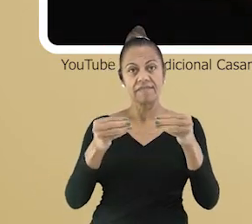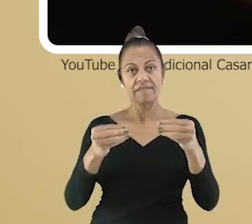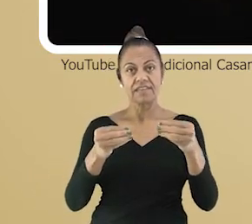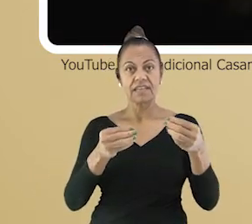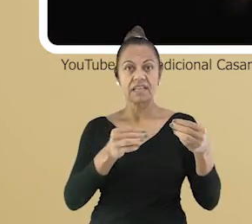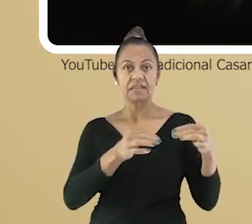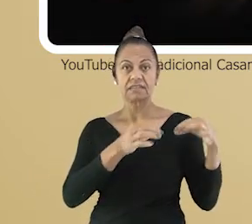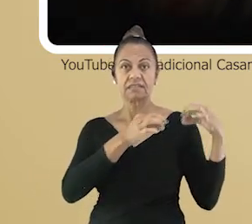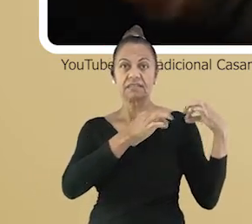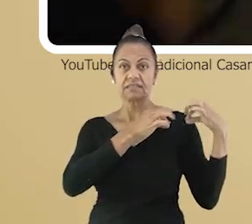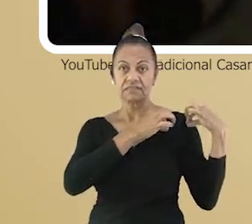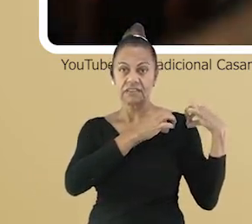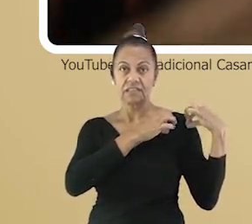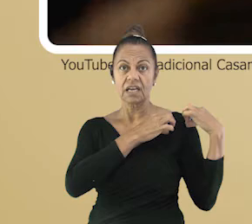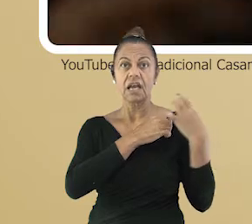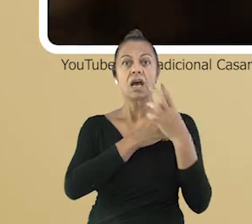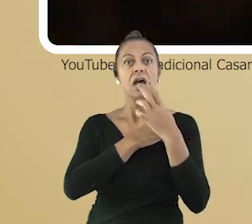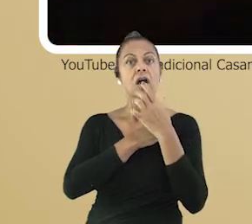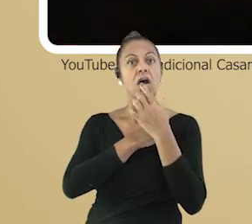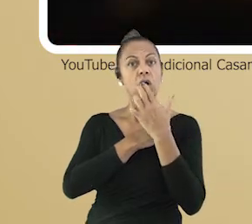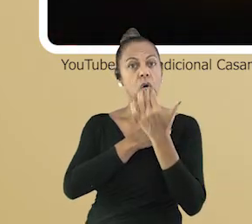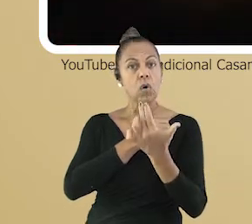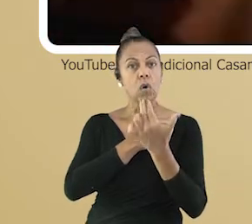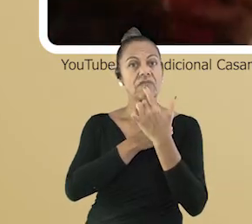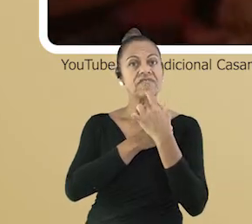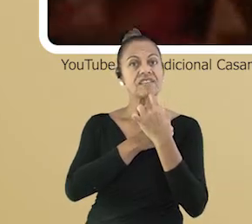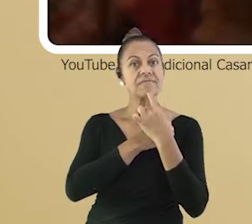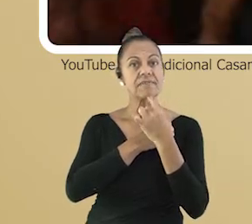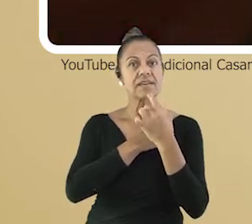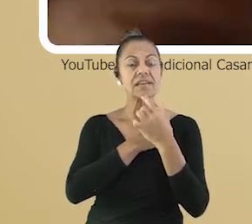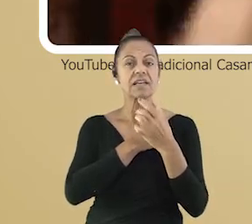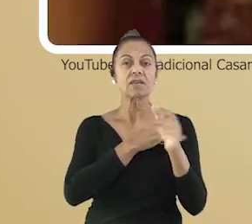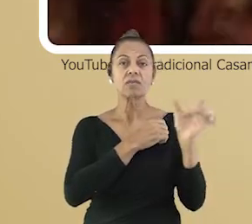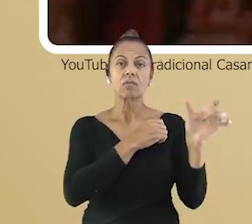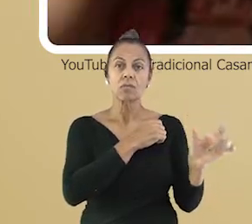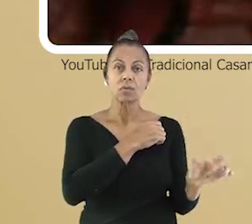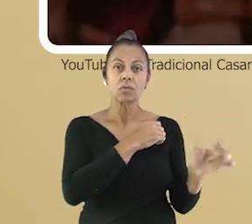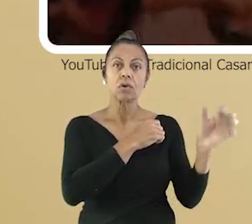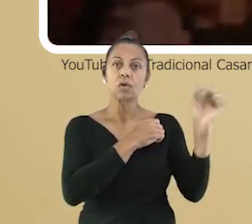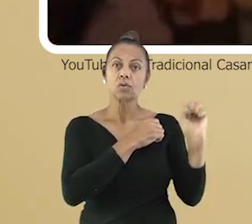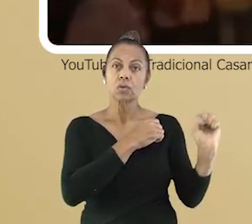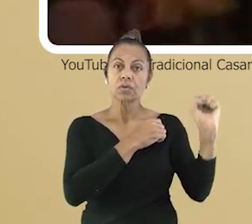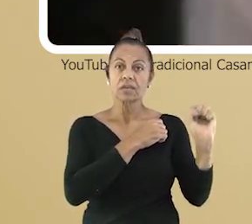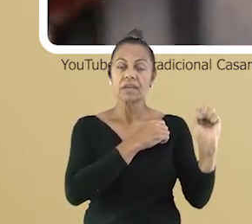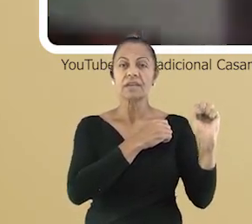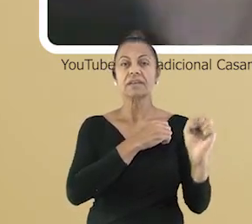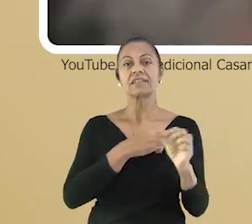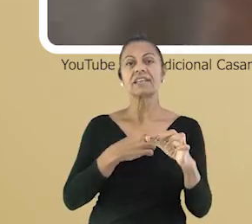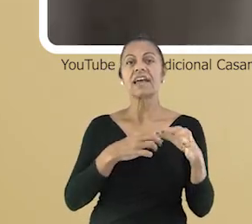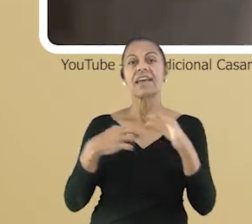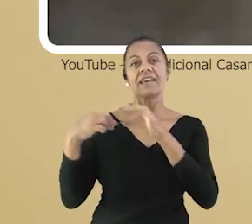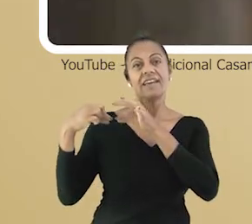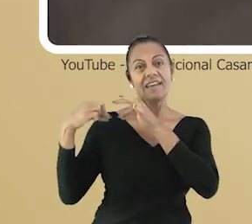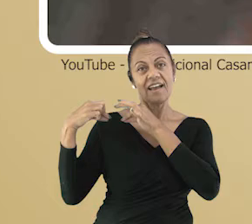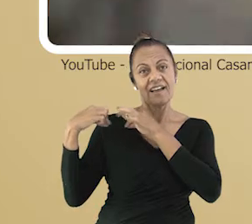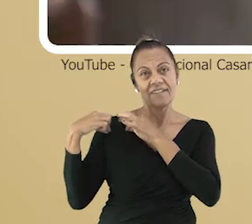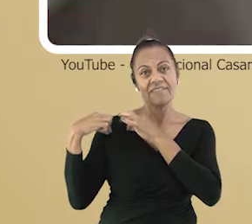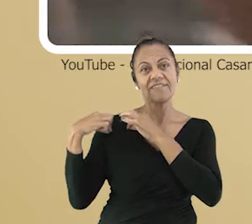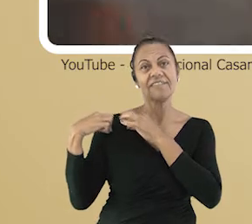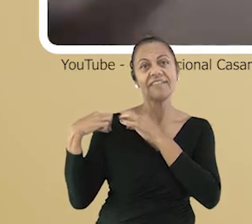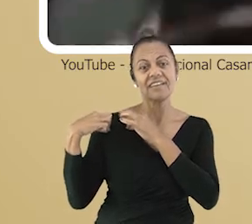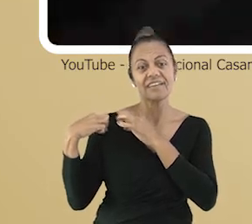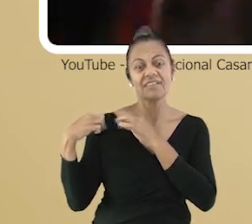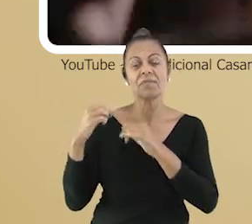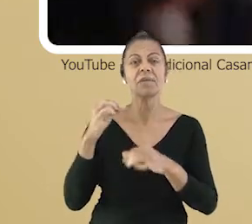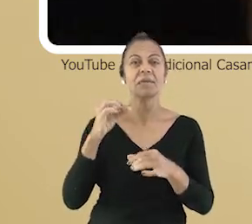Nessa dança, os convidados pagam uma pequena quantia em dinheiro para o prestígio de bailar com os noivos e